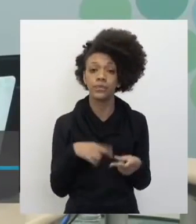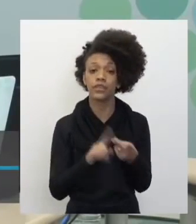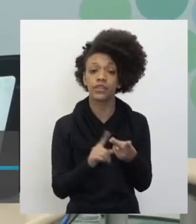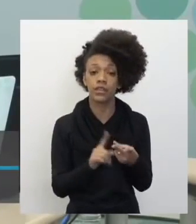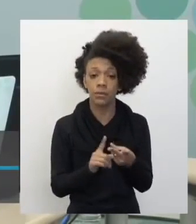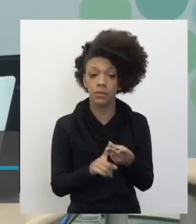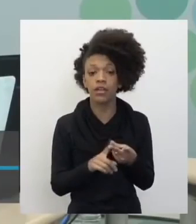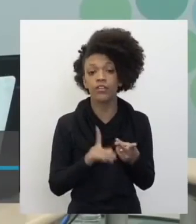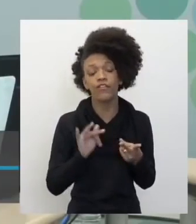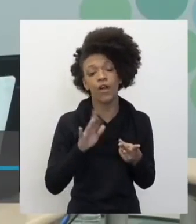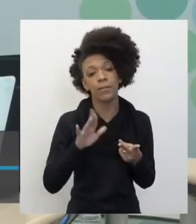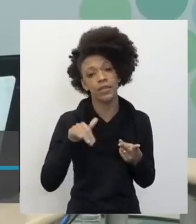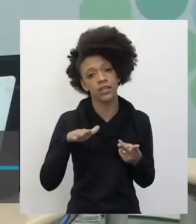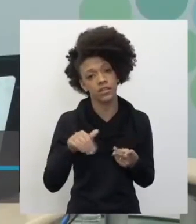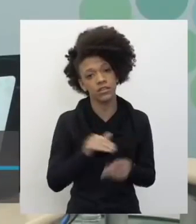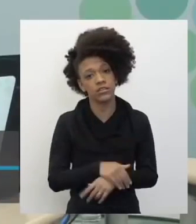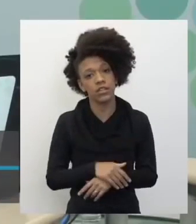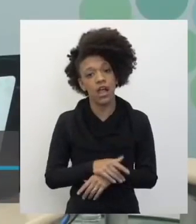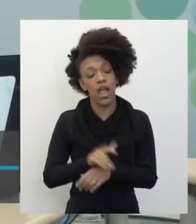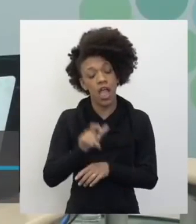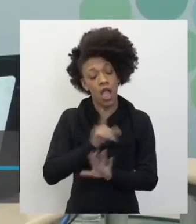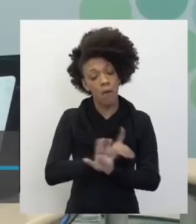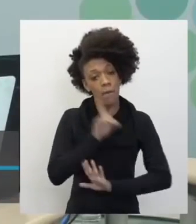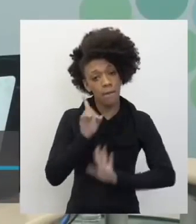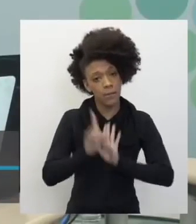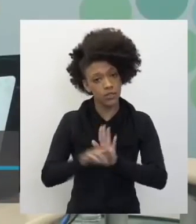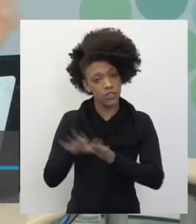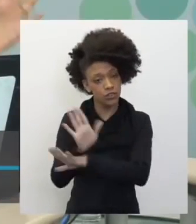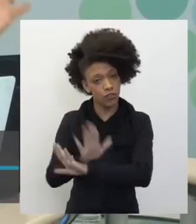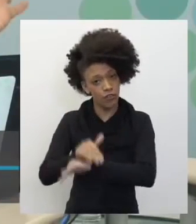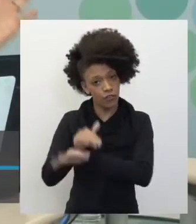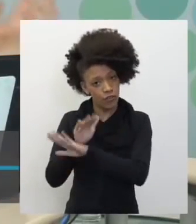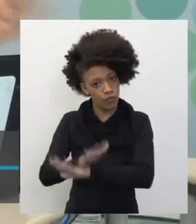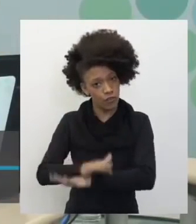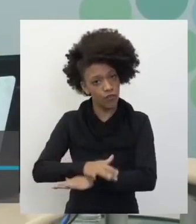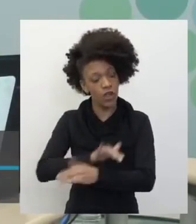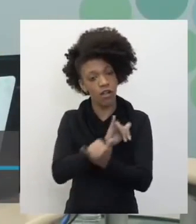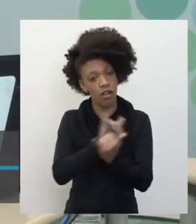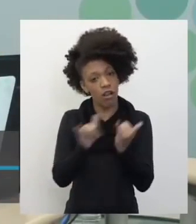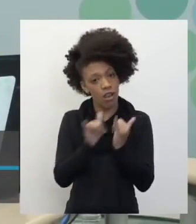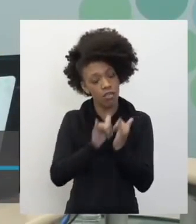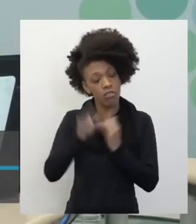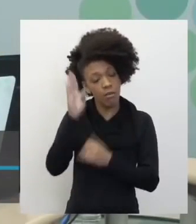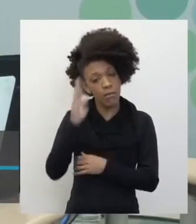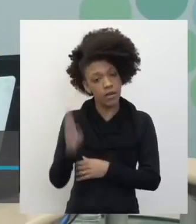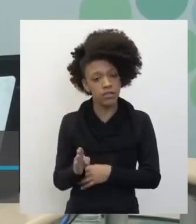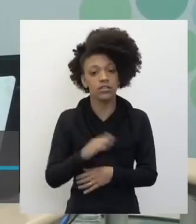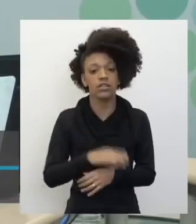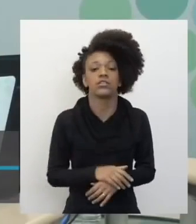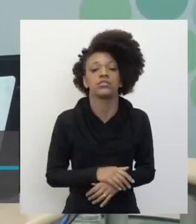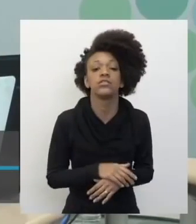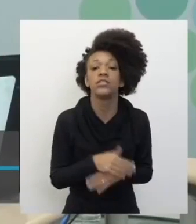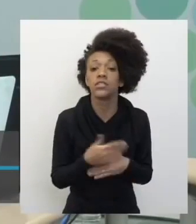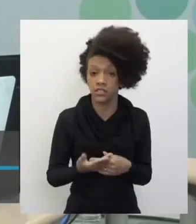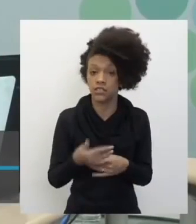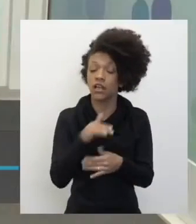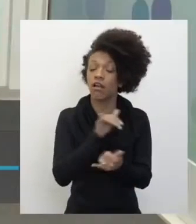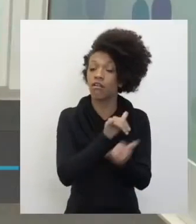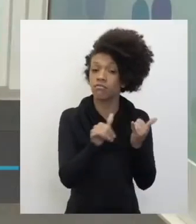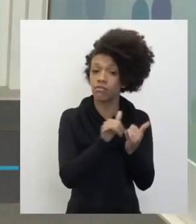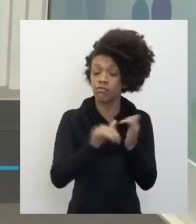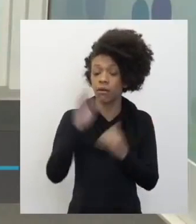é uma personagem do folclore brasileiro. E vários lembraram que é sereia e que é do folclore brasileiro, não é? E